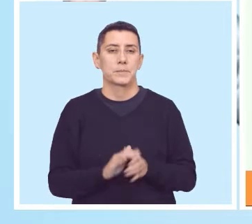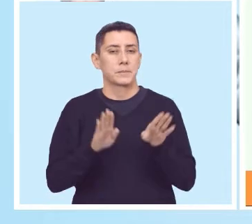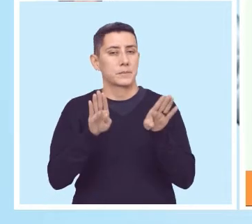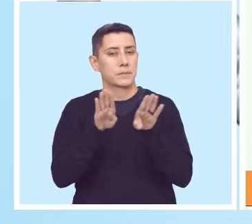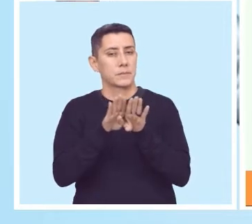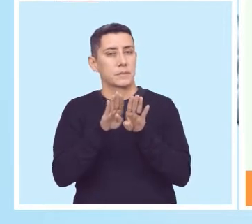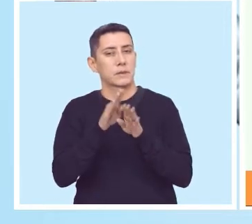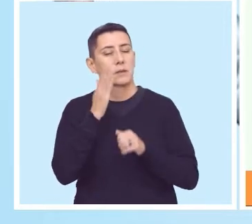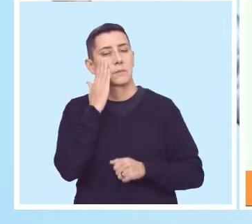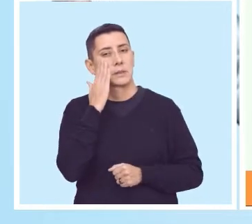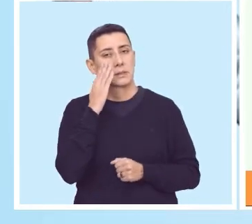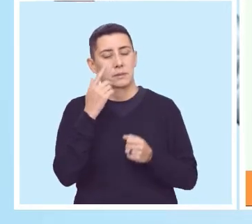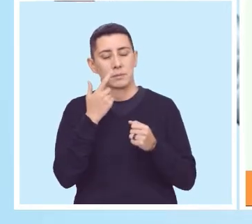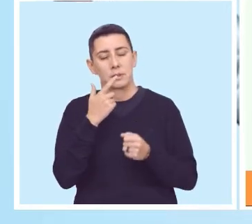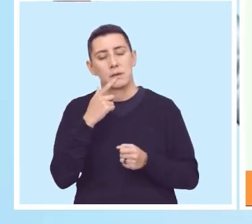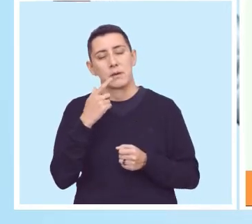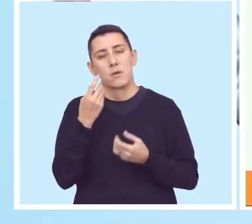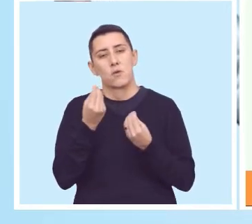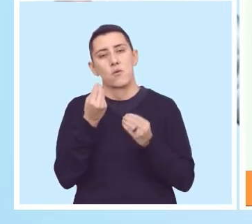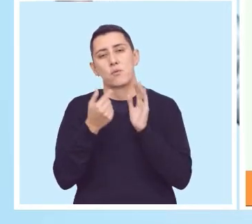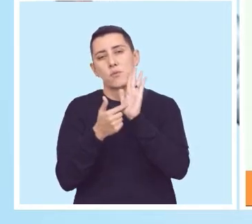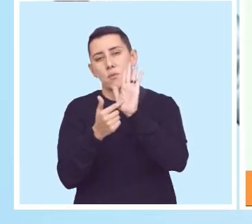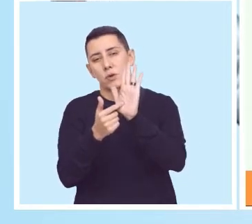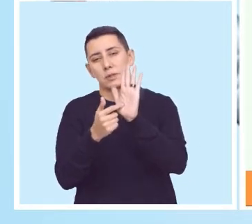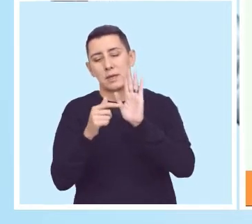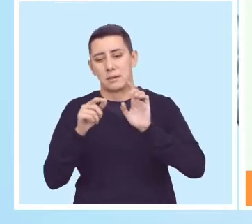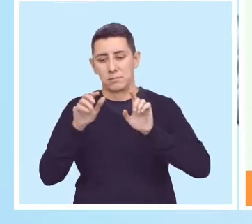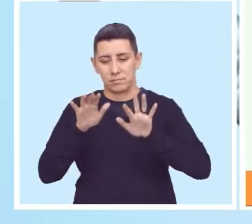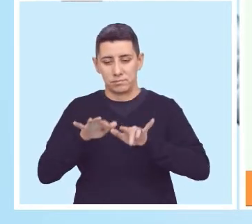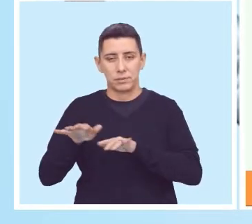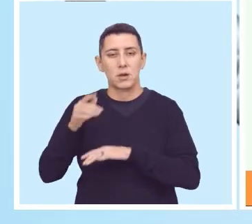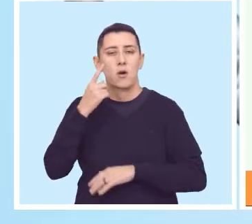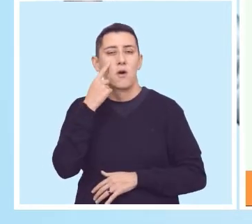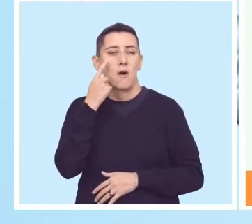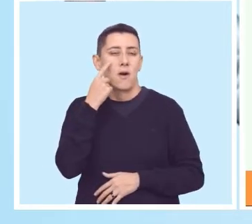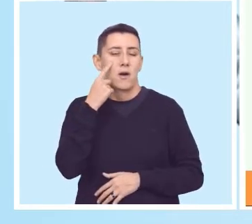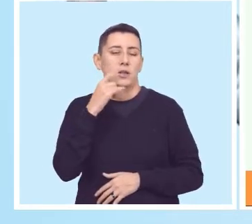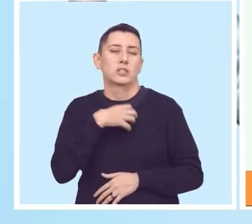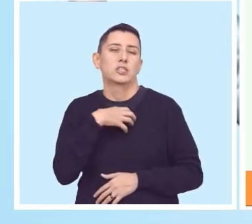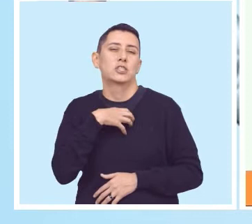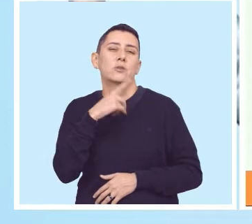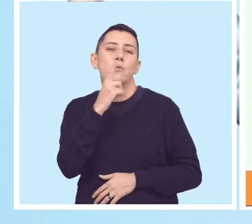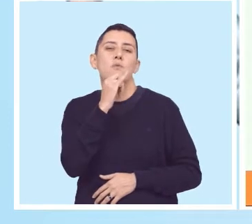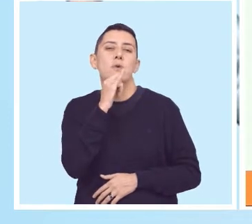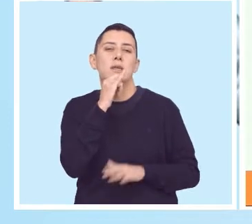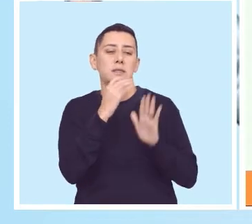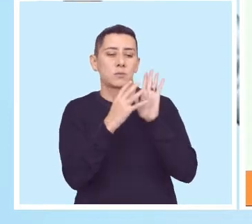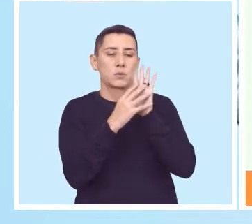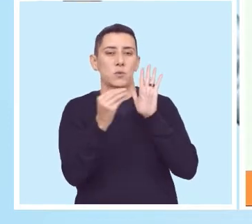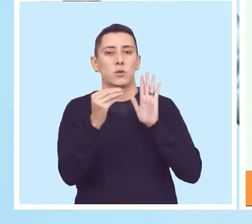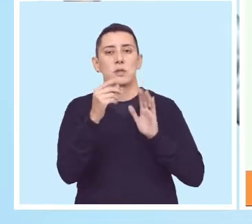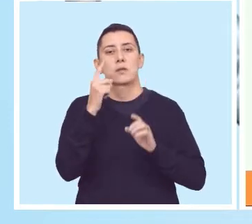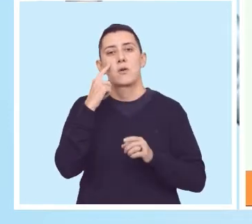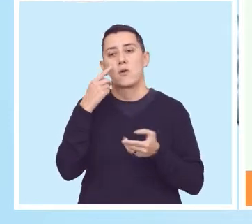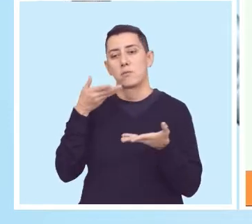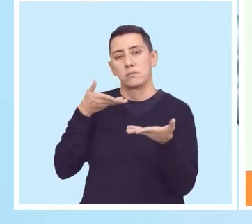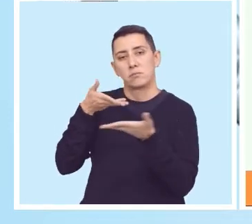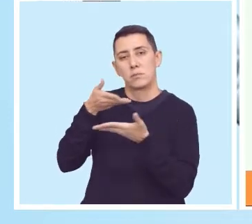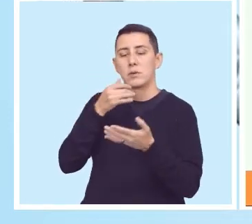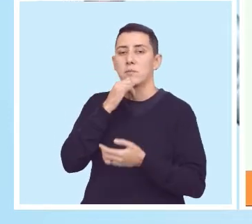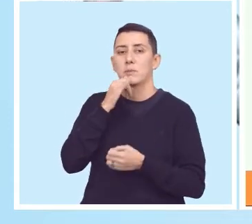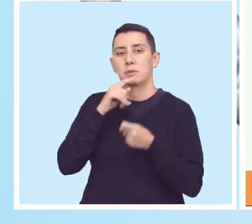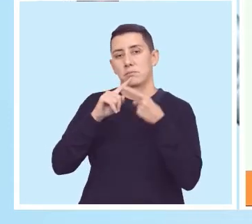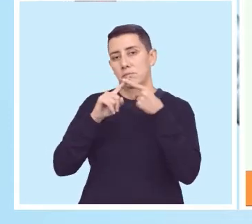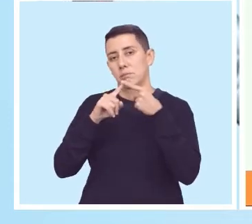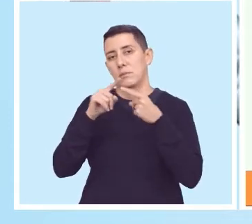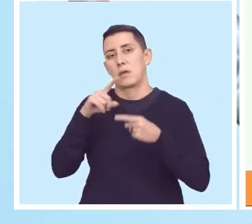validar e ilustrar o uso aqui da ferramenta, nós fizemos aqui algumas composições dessas. Então, nessa primeira aqui, nós temos